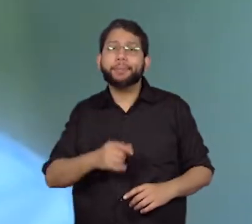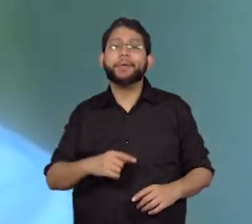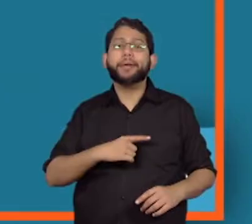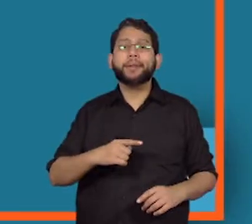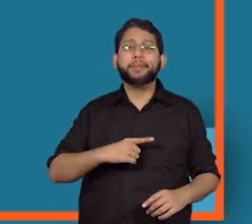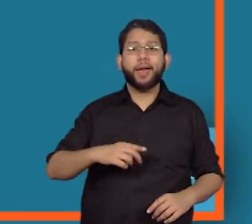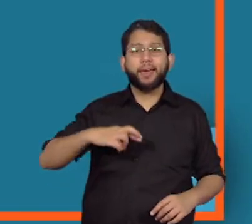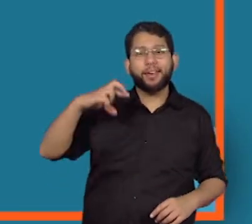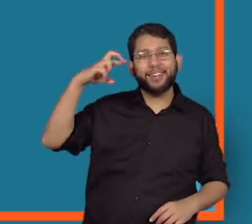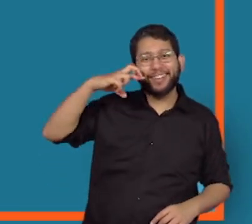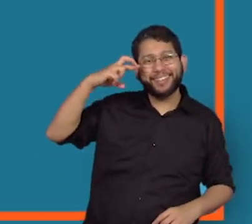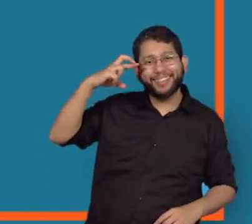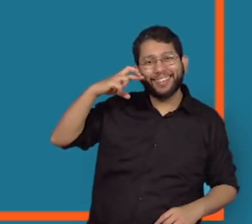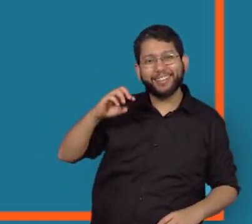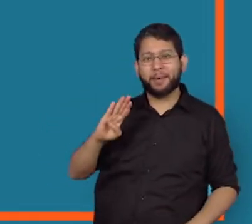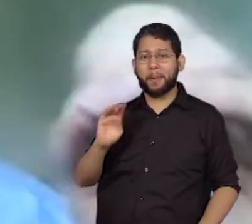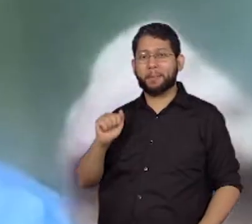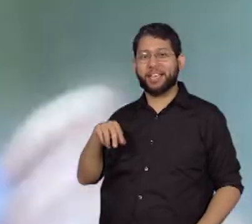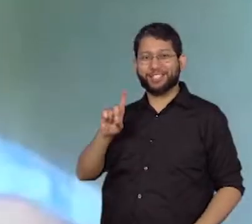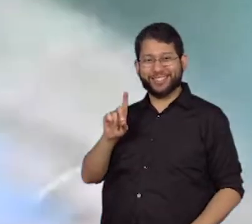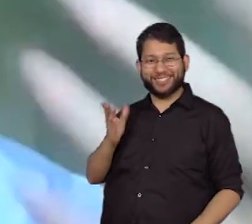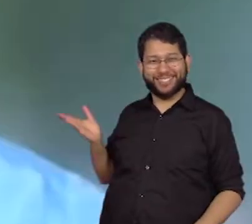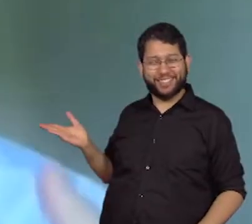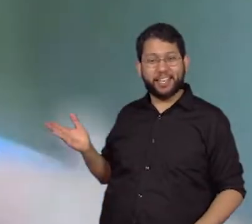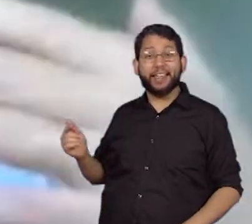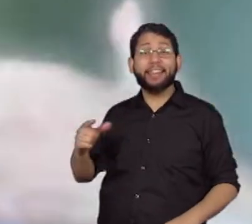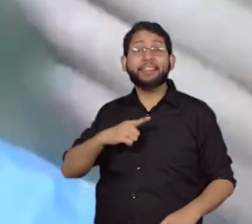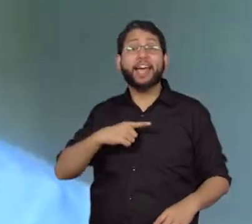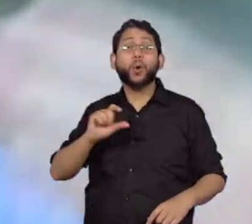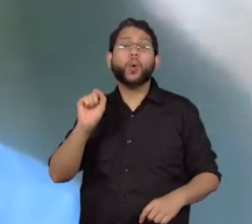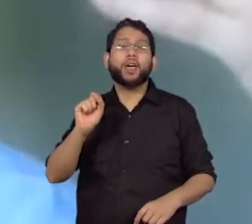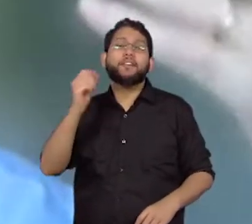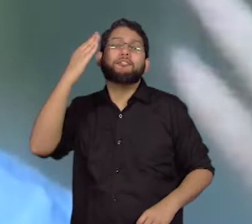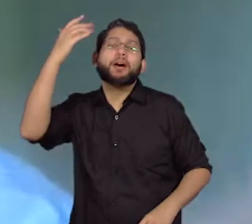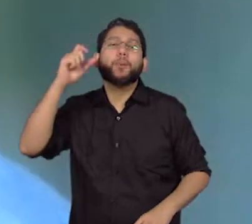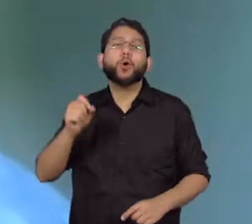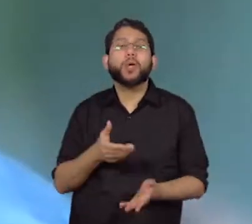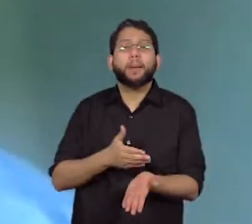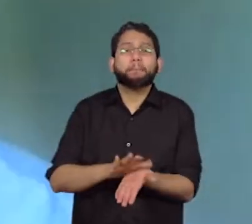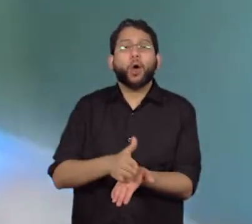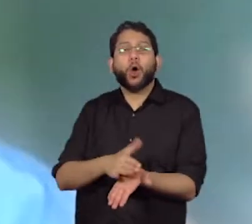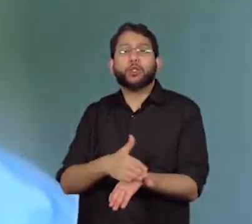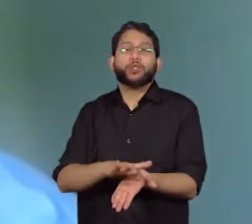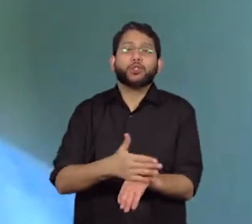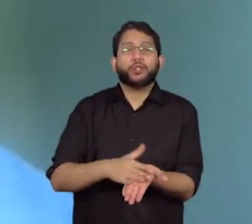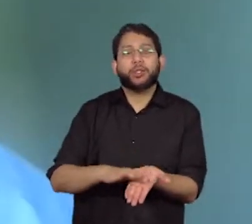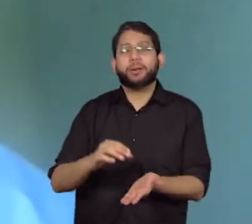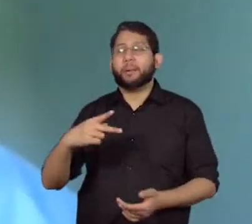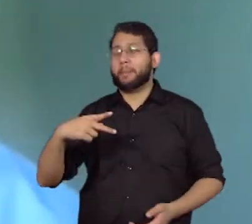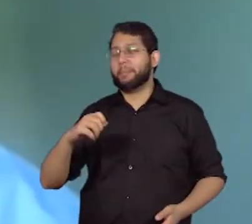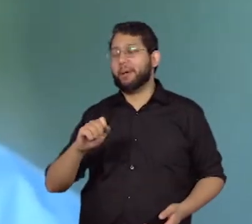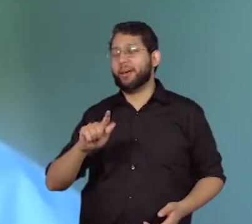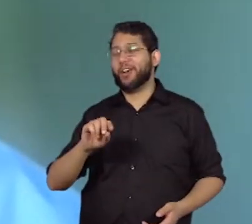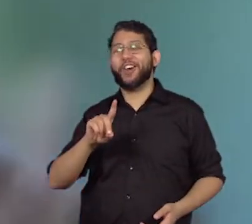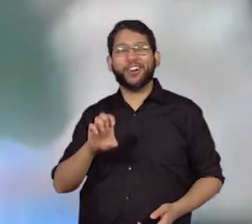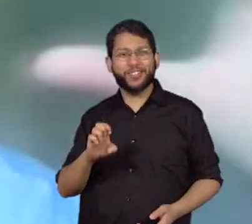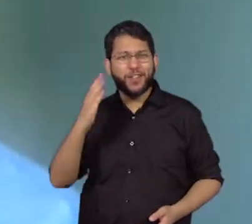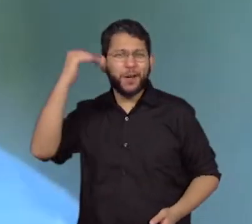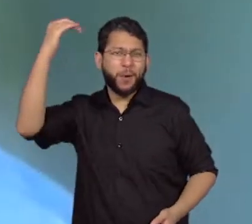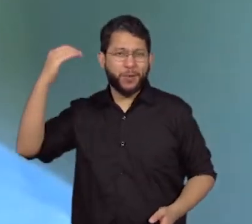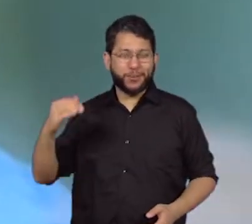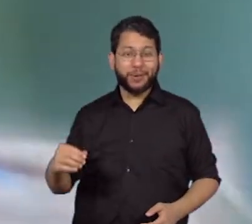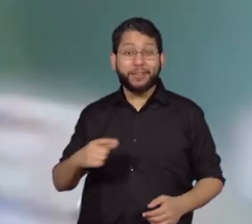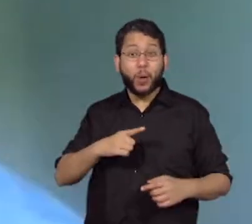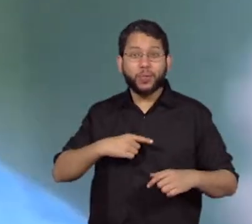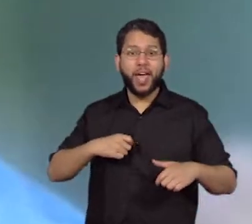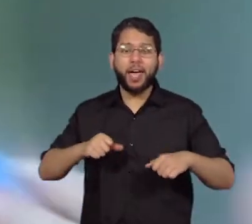programas de auditório, aí tinha na época o pagode, né? Tô falando de 15, 20 anos atrás, o pagode fazia muito sucesso. Então tinha todas as bandas